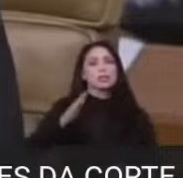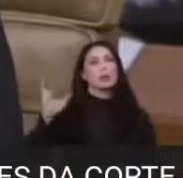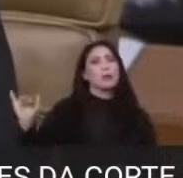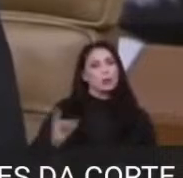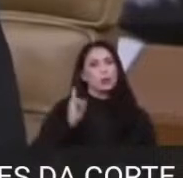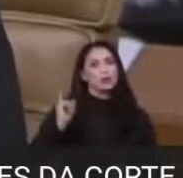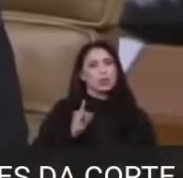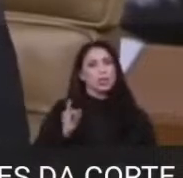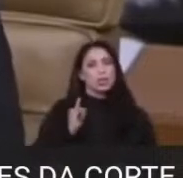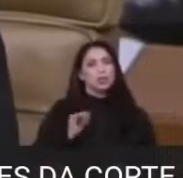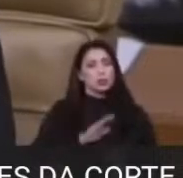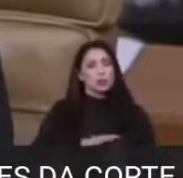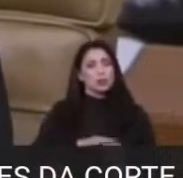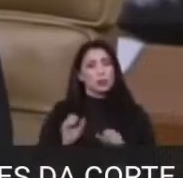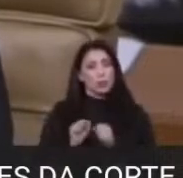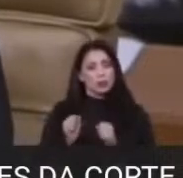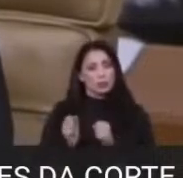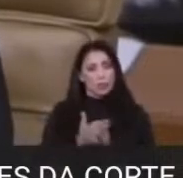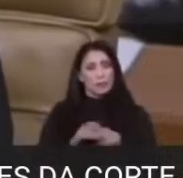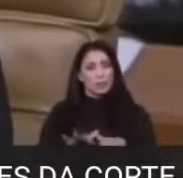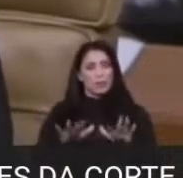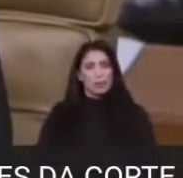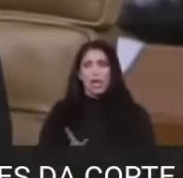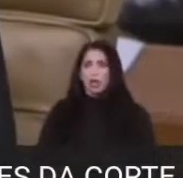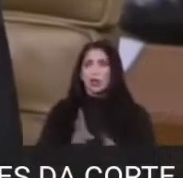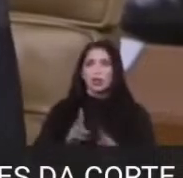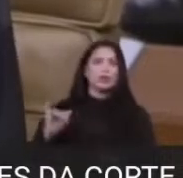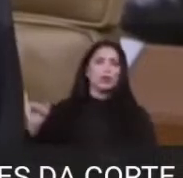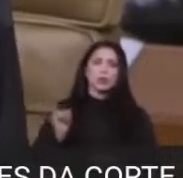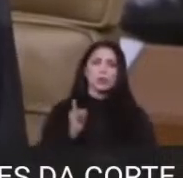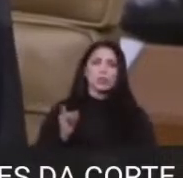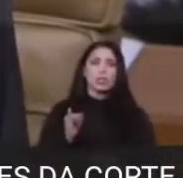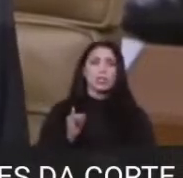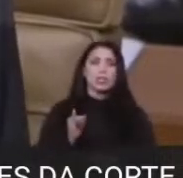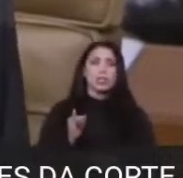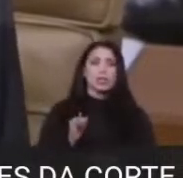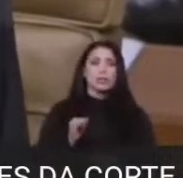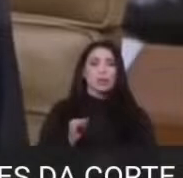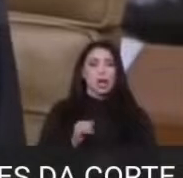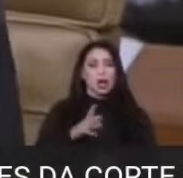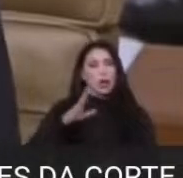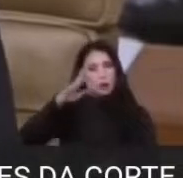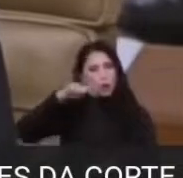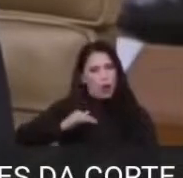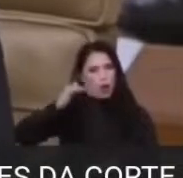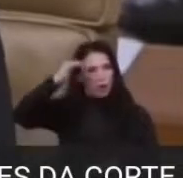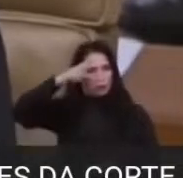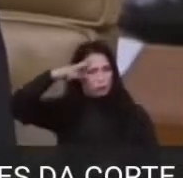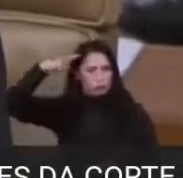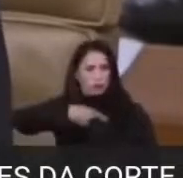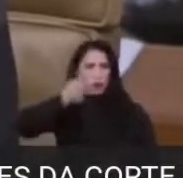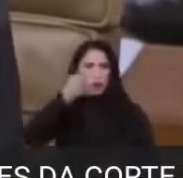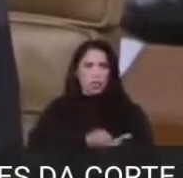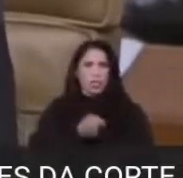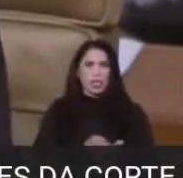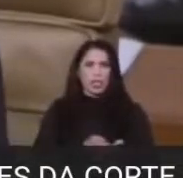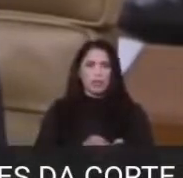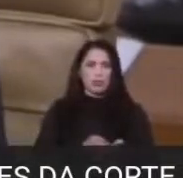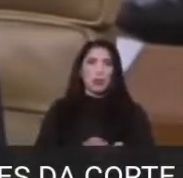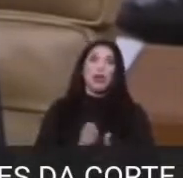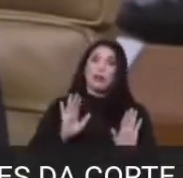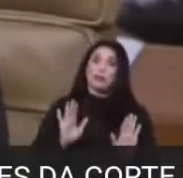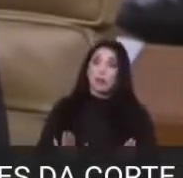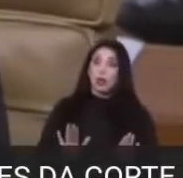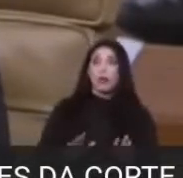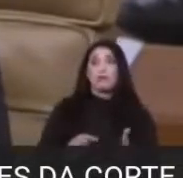enfrentamento da pandemia, como foi e continua sendo de importância singular para o enfrentamento do autoritarismo, motivos pelos quais certamente